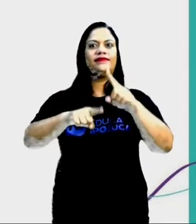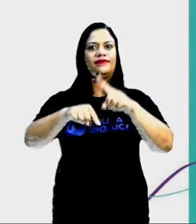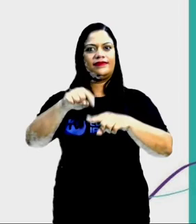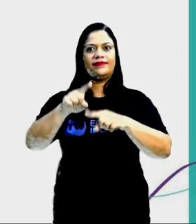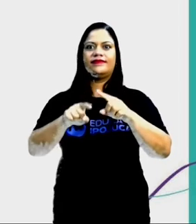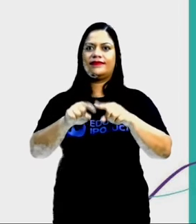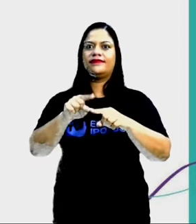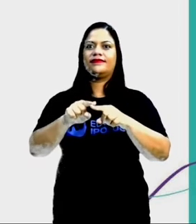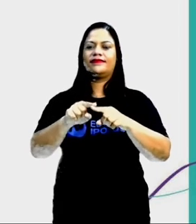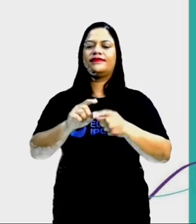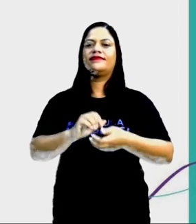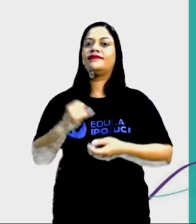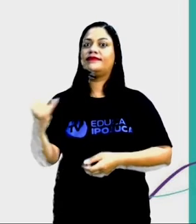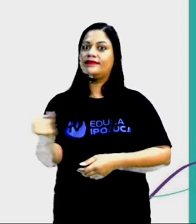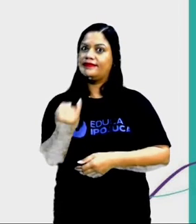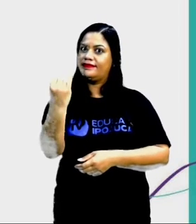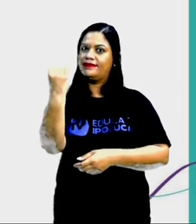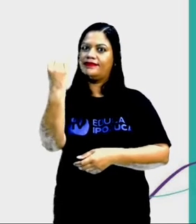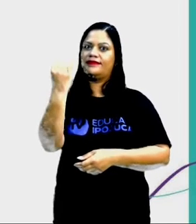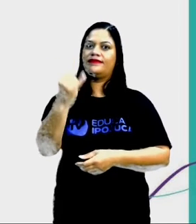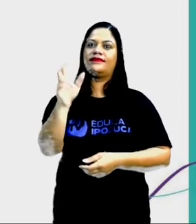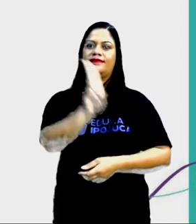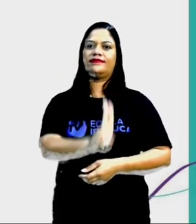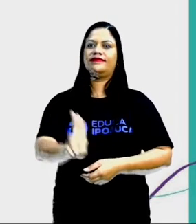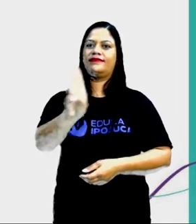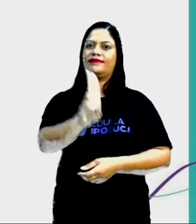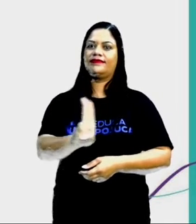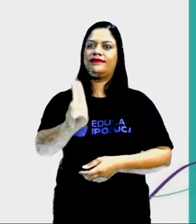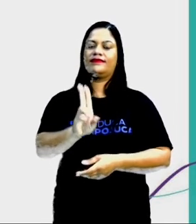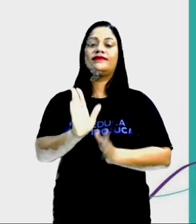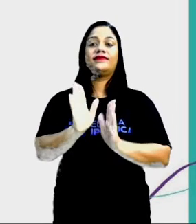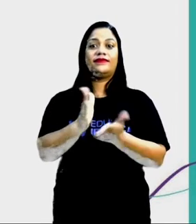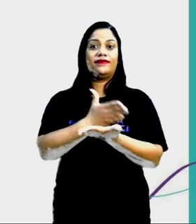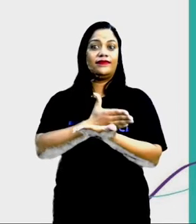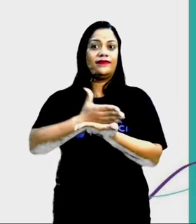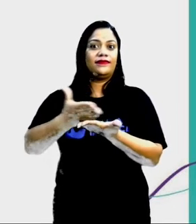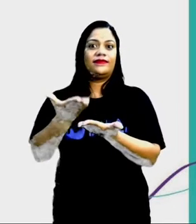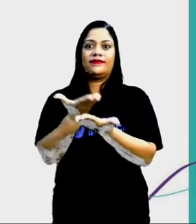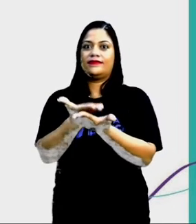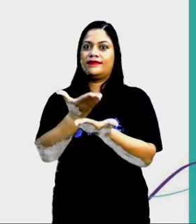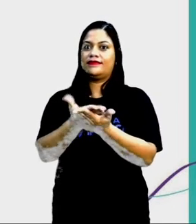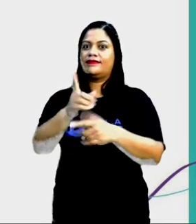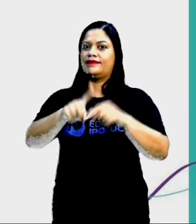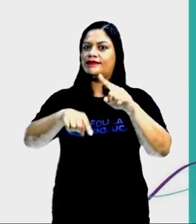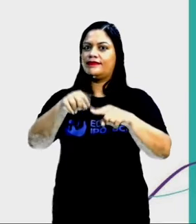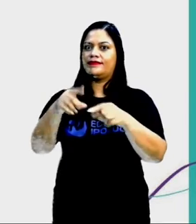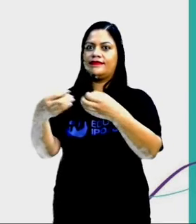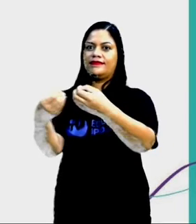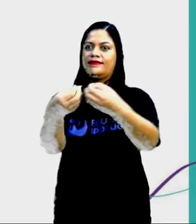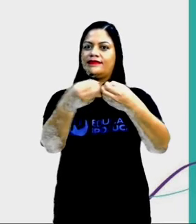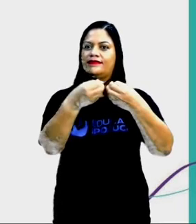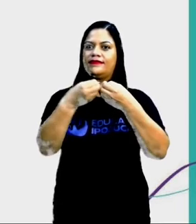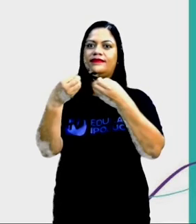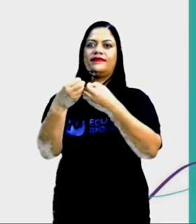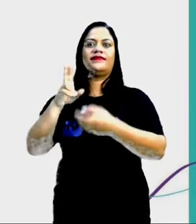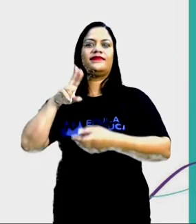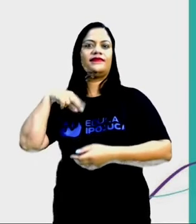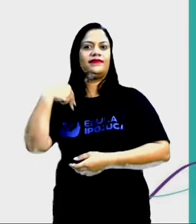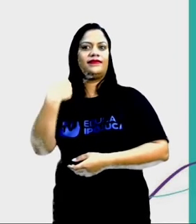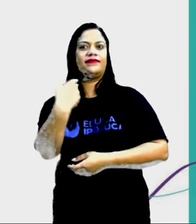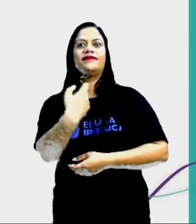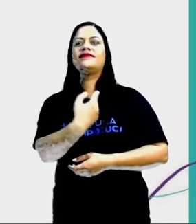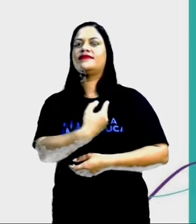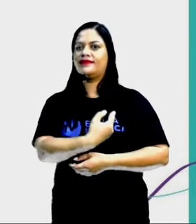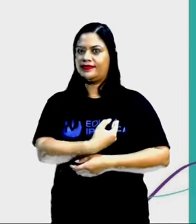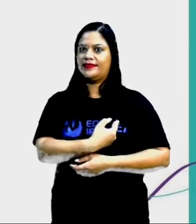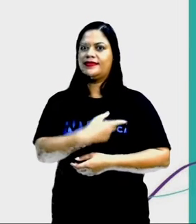função determinada. Eu já falei no início da aula que o objeto está, ó, ao nosso redor. E ele tem